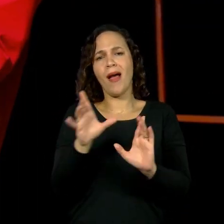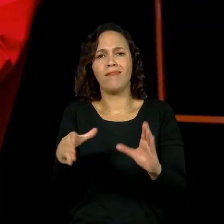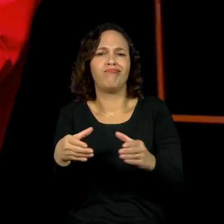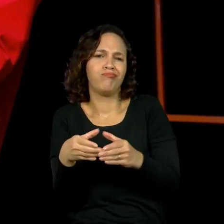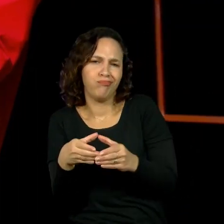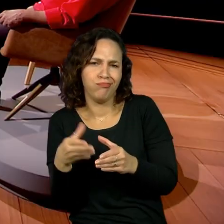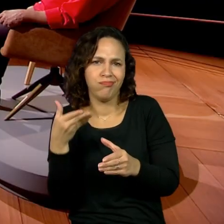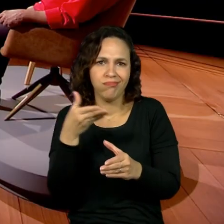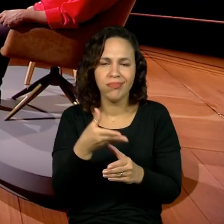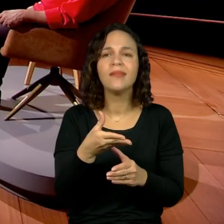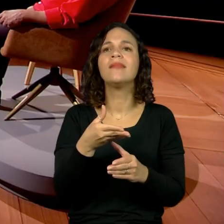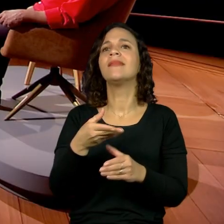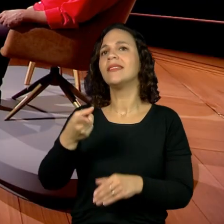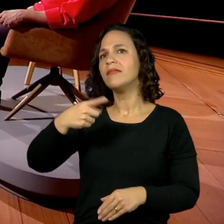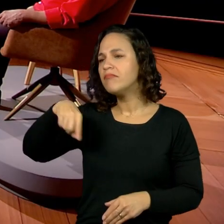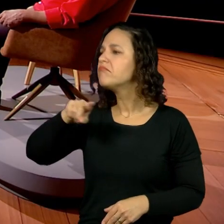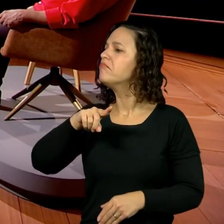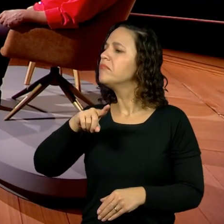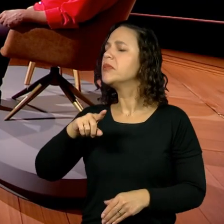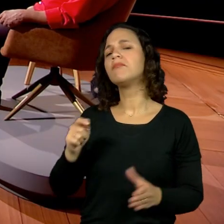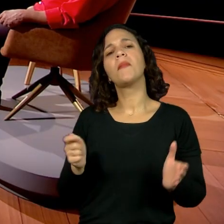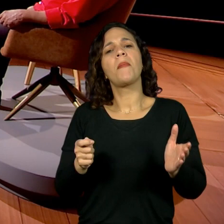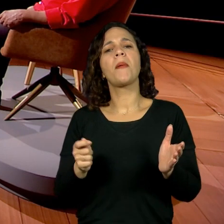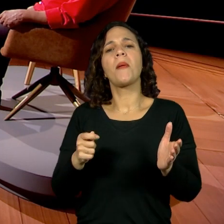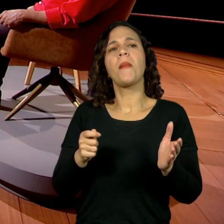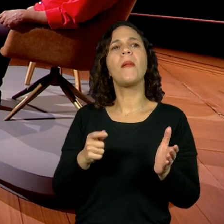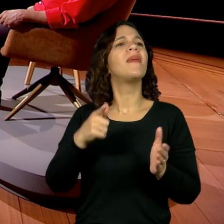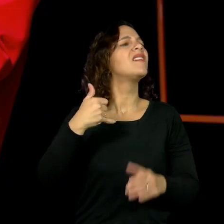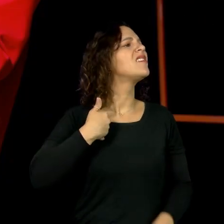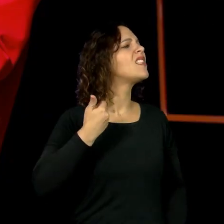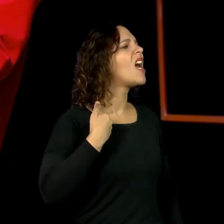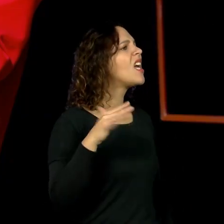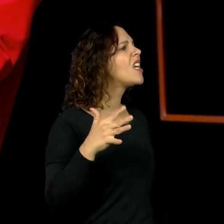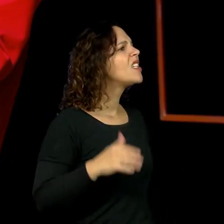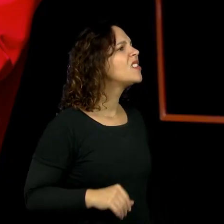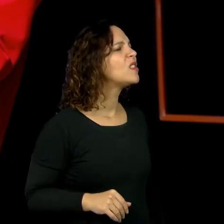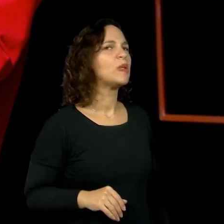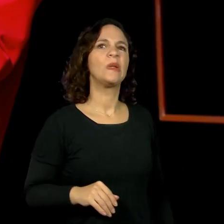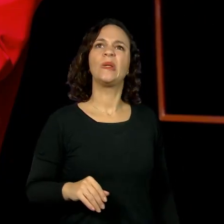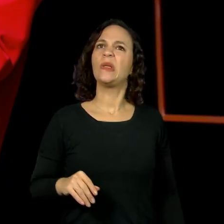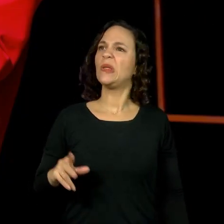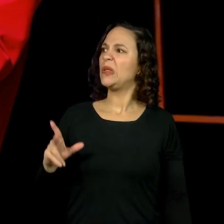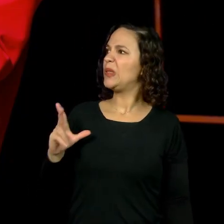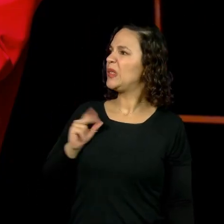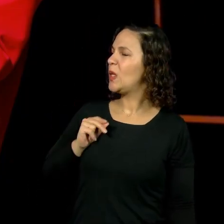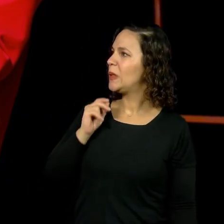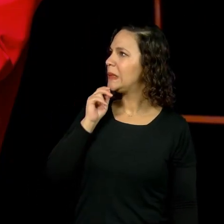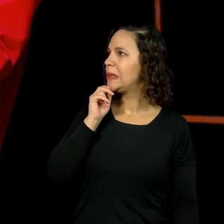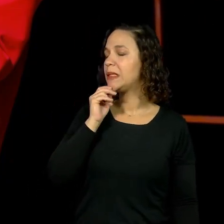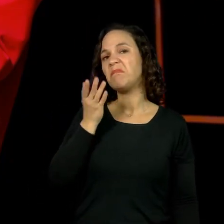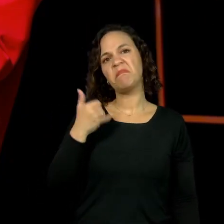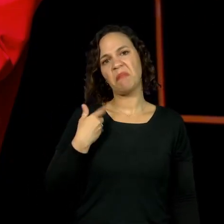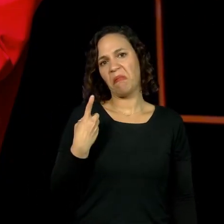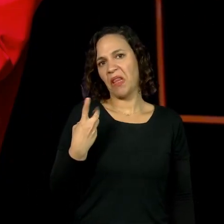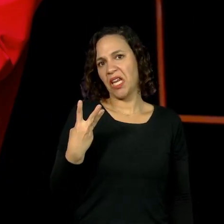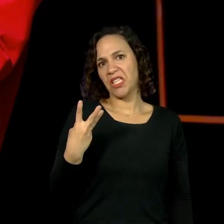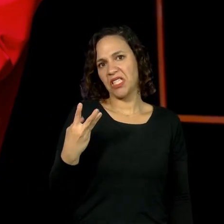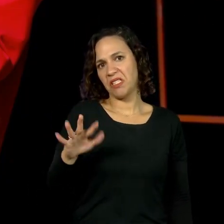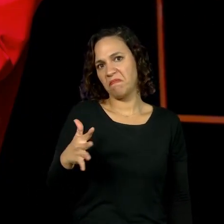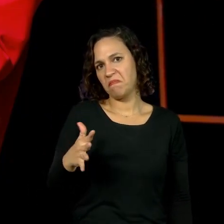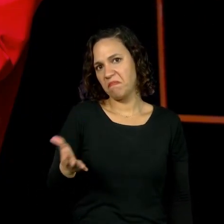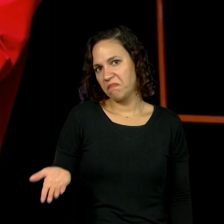samba enfesado, direitinho, que tocava. Foi o Mas primeiro que idade contato que eu você tive. tinha? Nossa, eu estava ali com 13 anos, acho